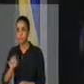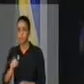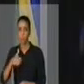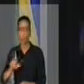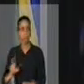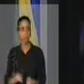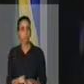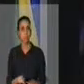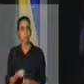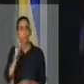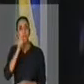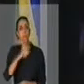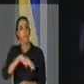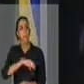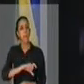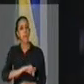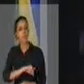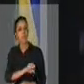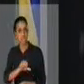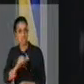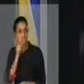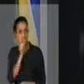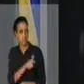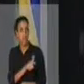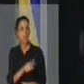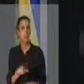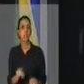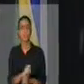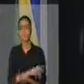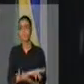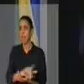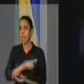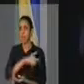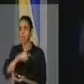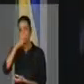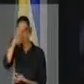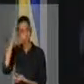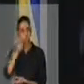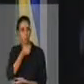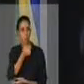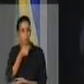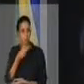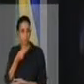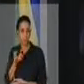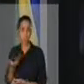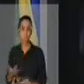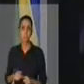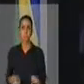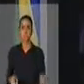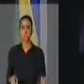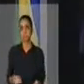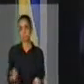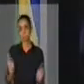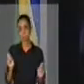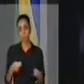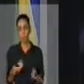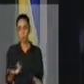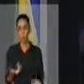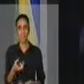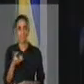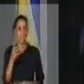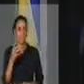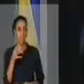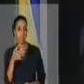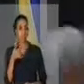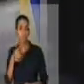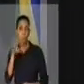a Melissa, né, que se pronunciaram. Eu sei que tem vários outros oradores aqui, que lamentavelmente não vou poder ouvir, mas o nosso